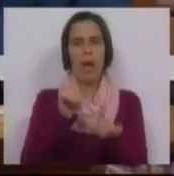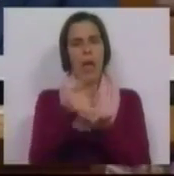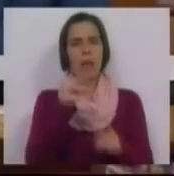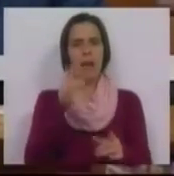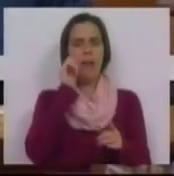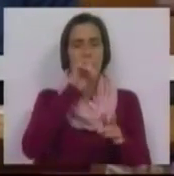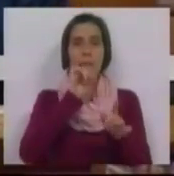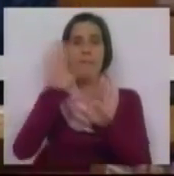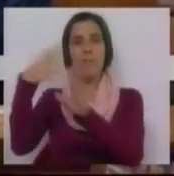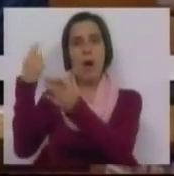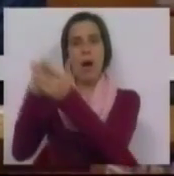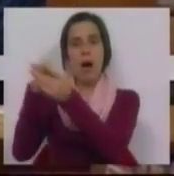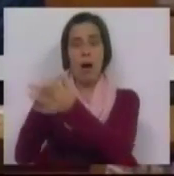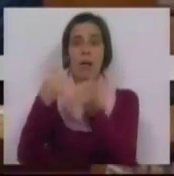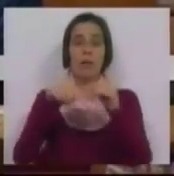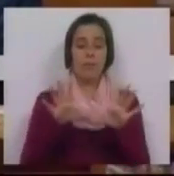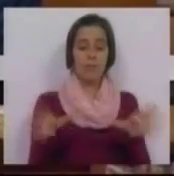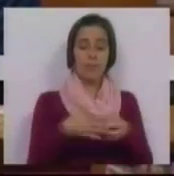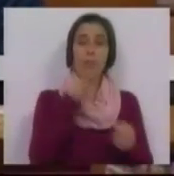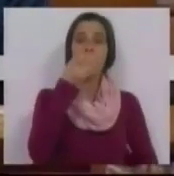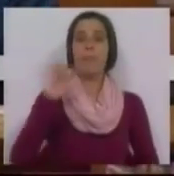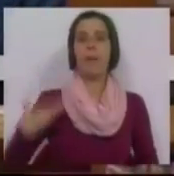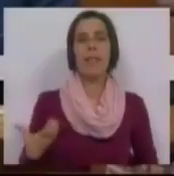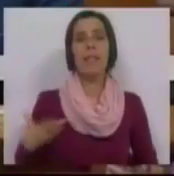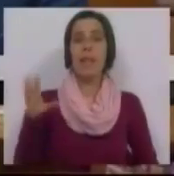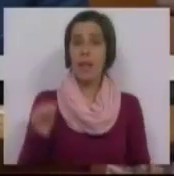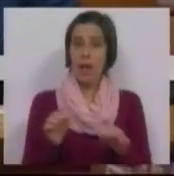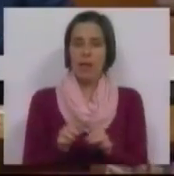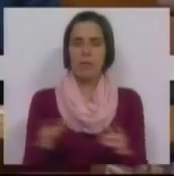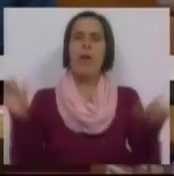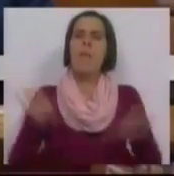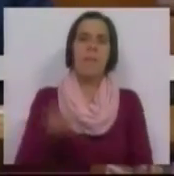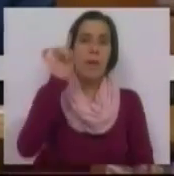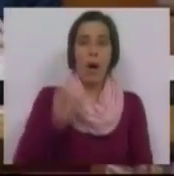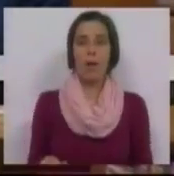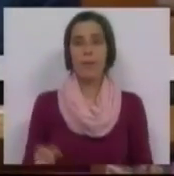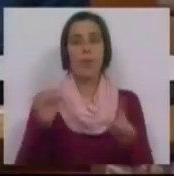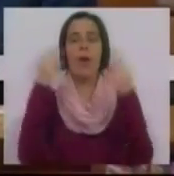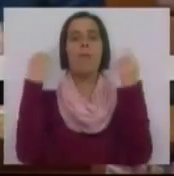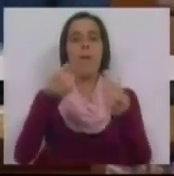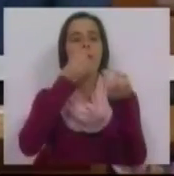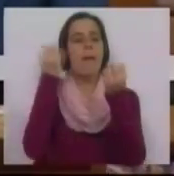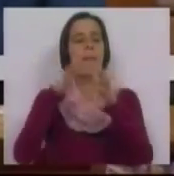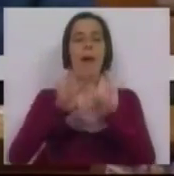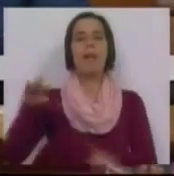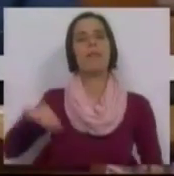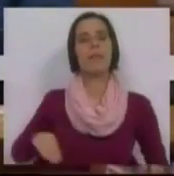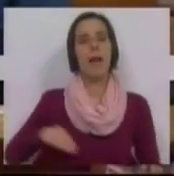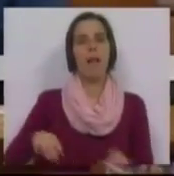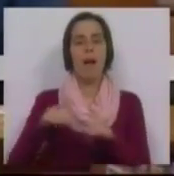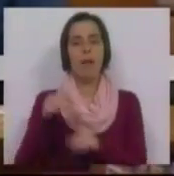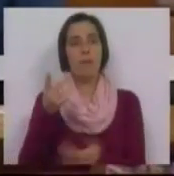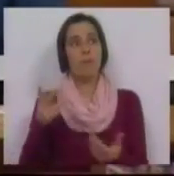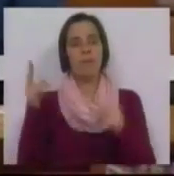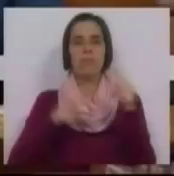taxar quem mais pode, como costumam dizer as bancadas de PSD e CDS? Pior, não apenas perderam salário e viram a